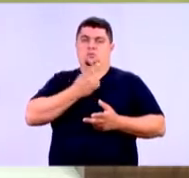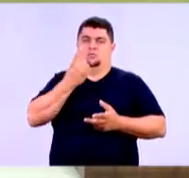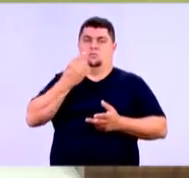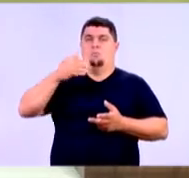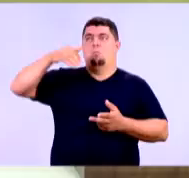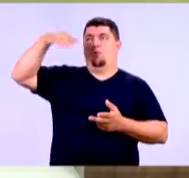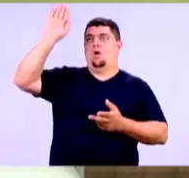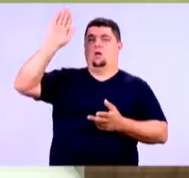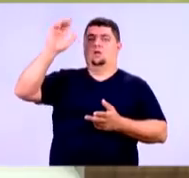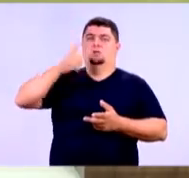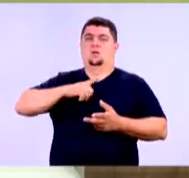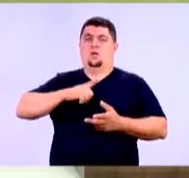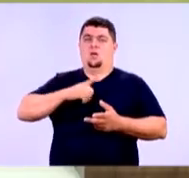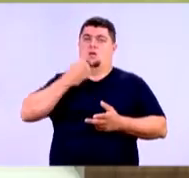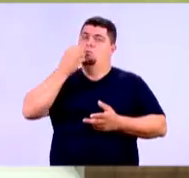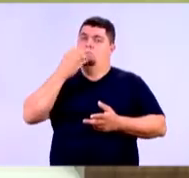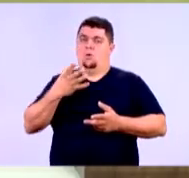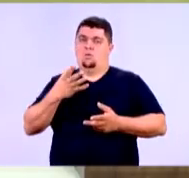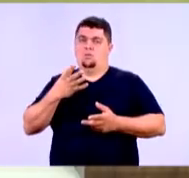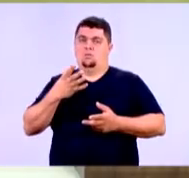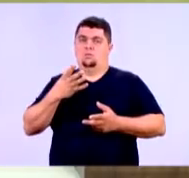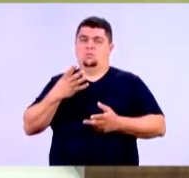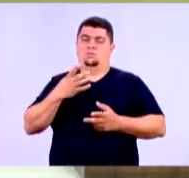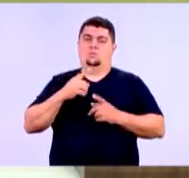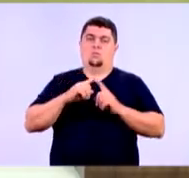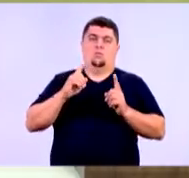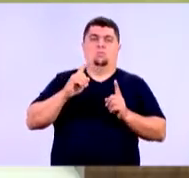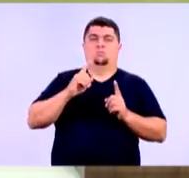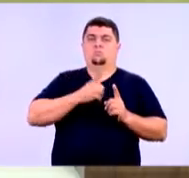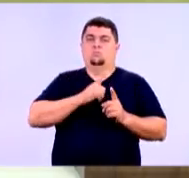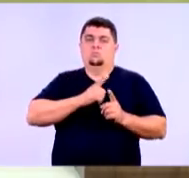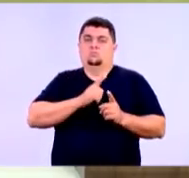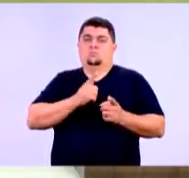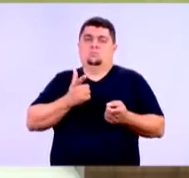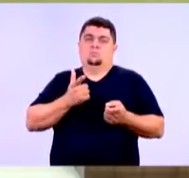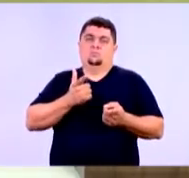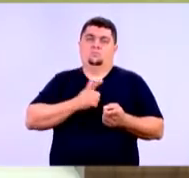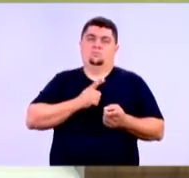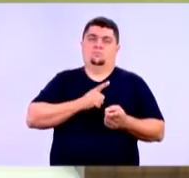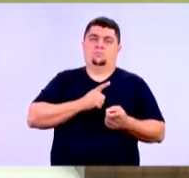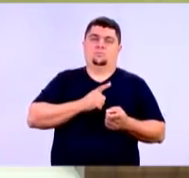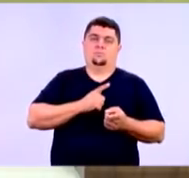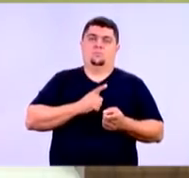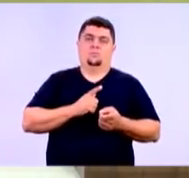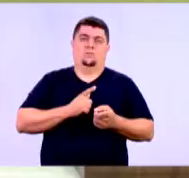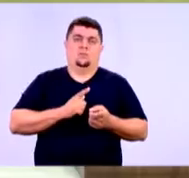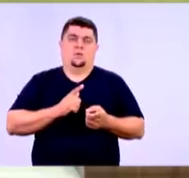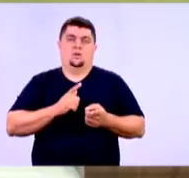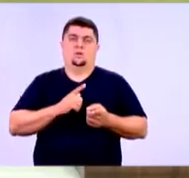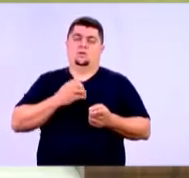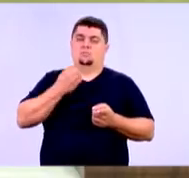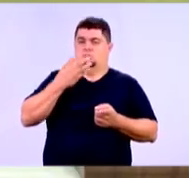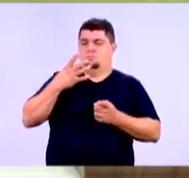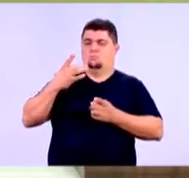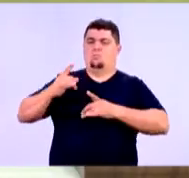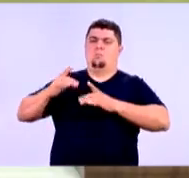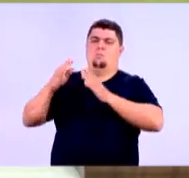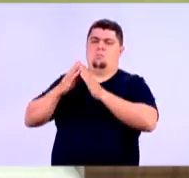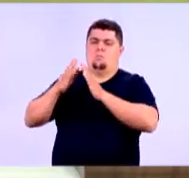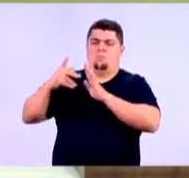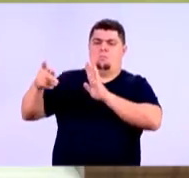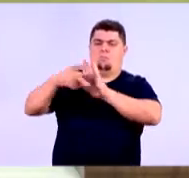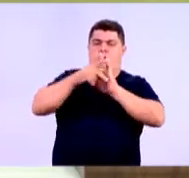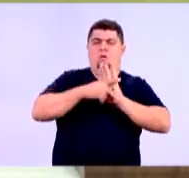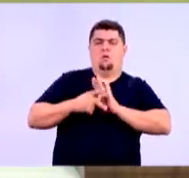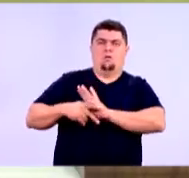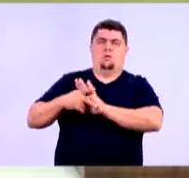que o seu ativo é superior ao seu passivo. Ou seja, você tem entre direitos e bens, você, no caso do